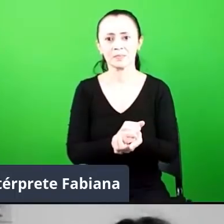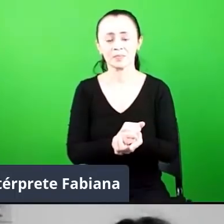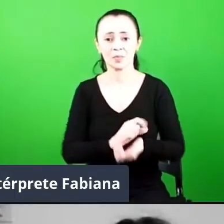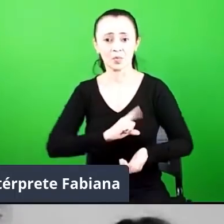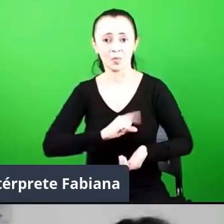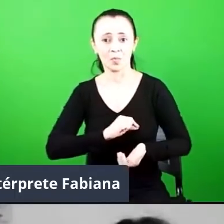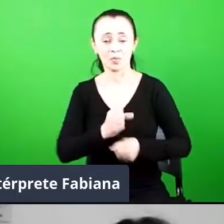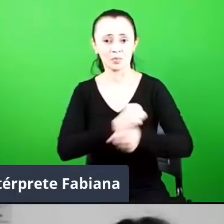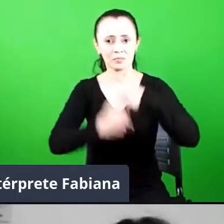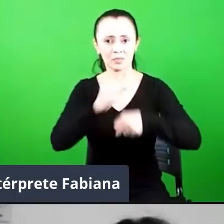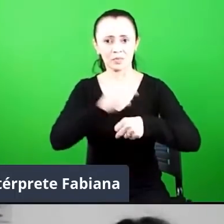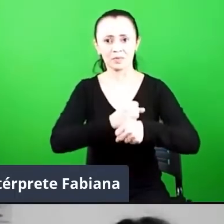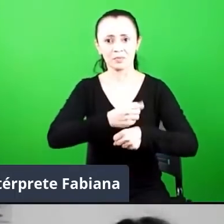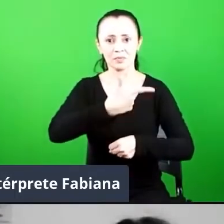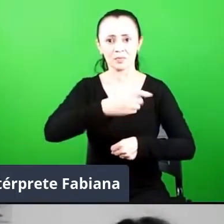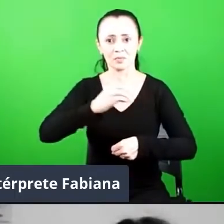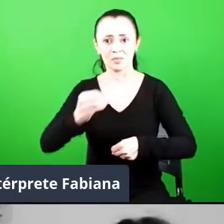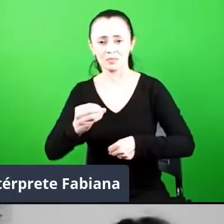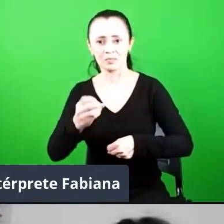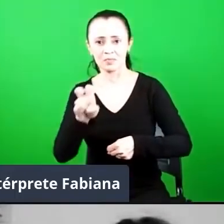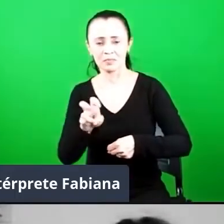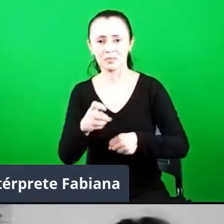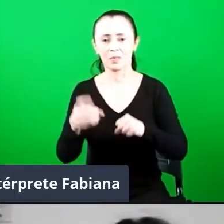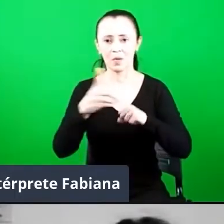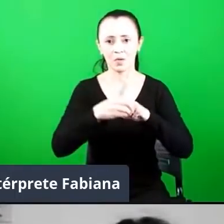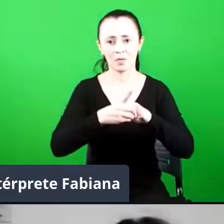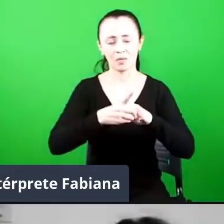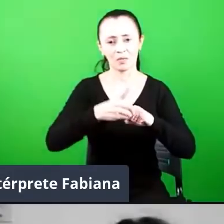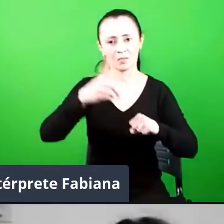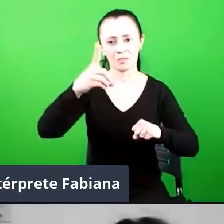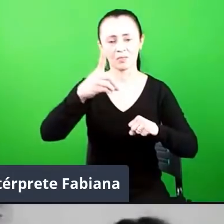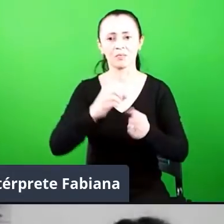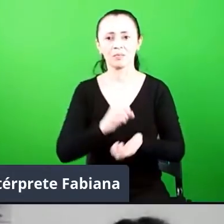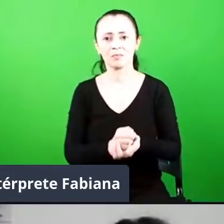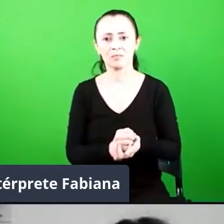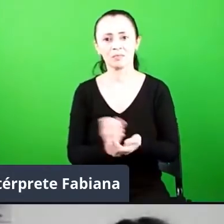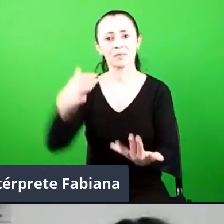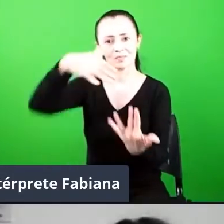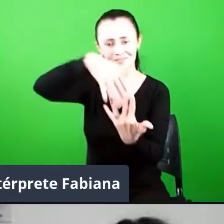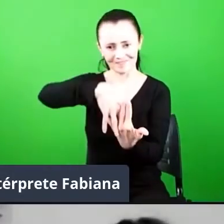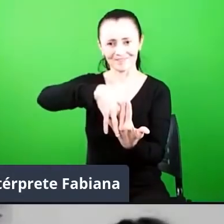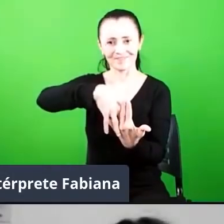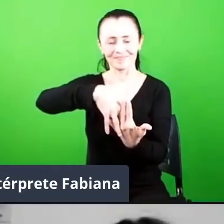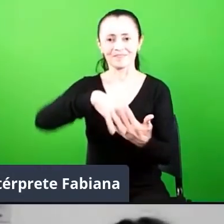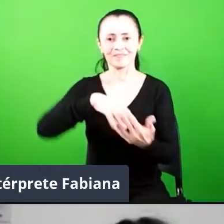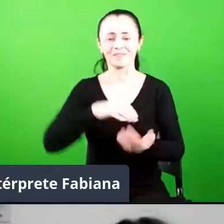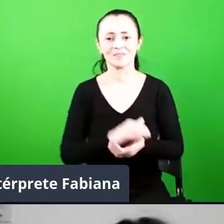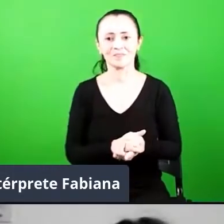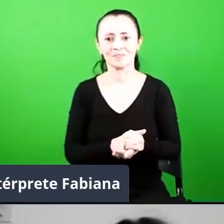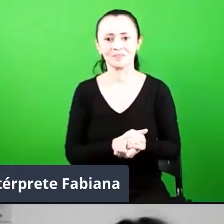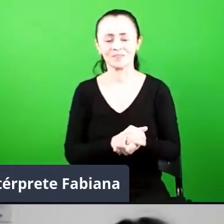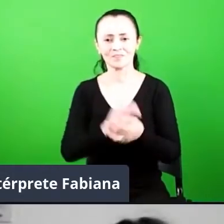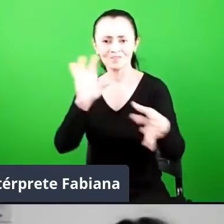2005, doutorado pela Educação pela Universidade Federal de Mato Grosso do Sul. Ela está vinculada